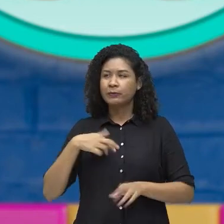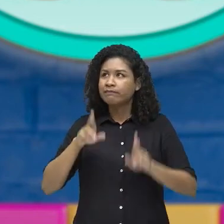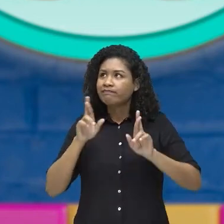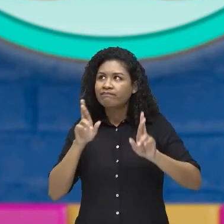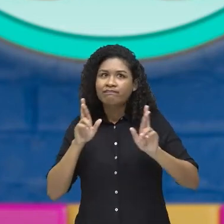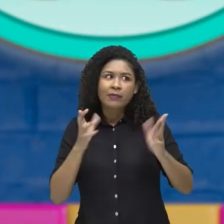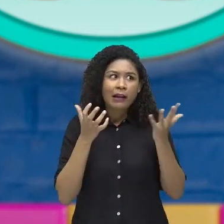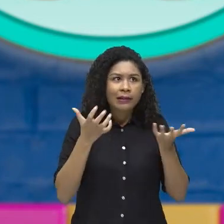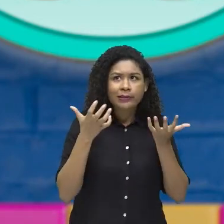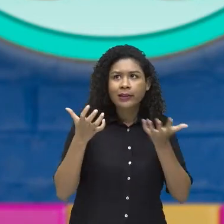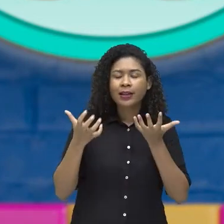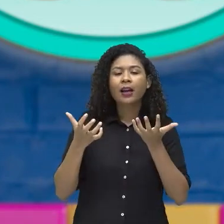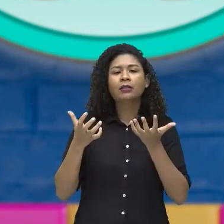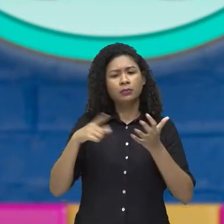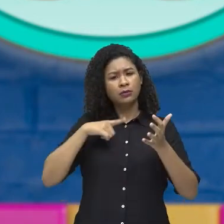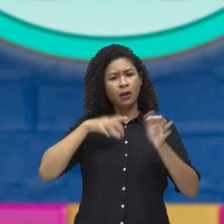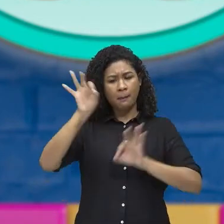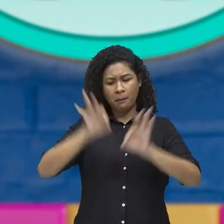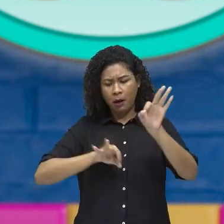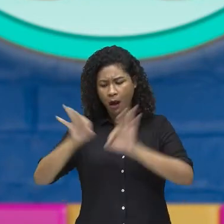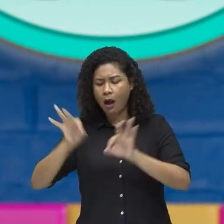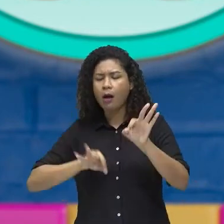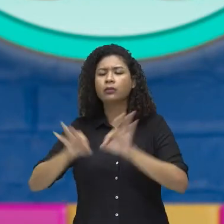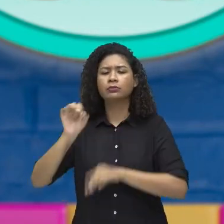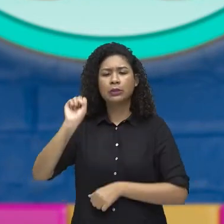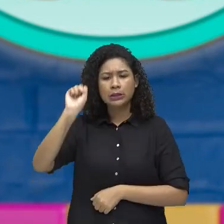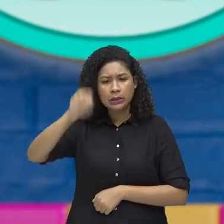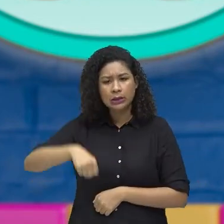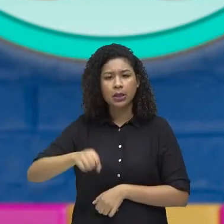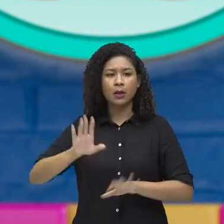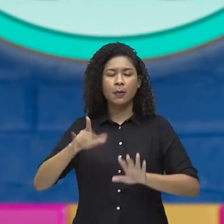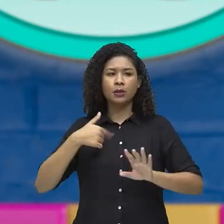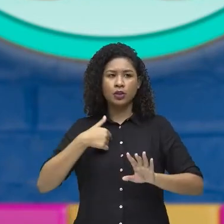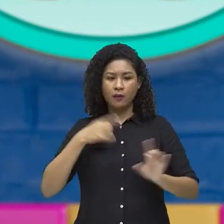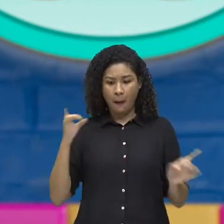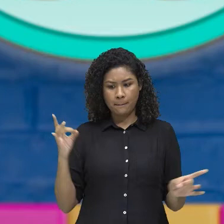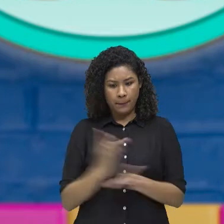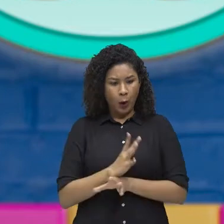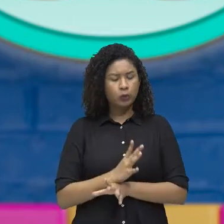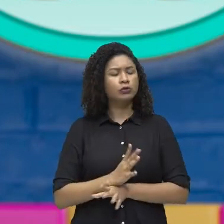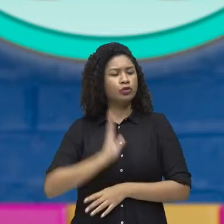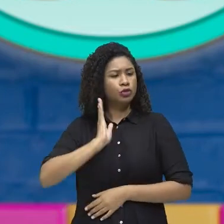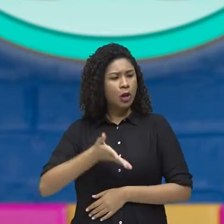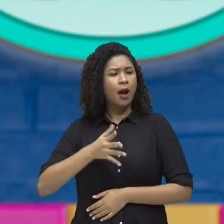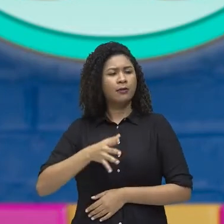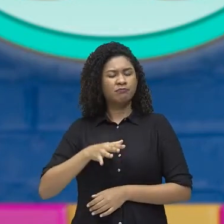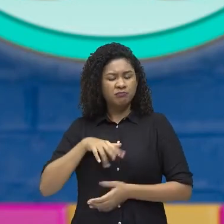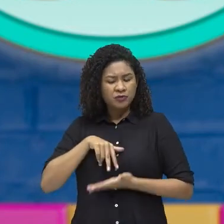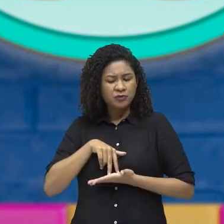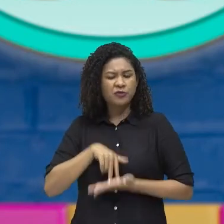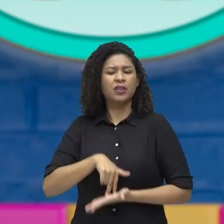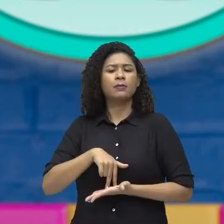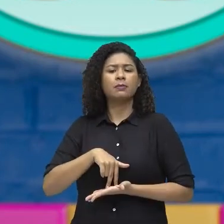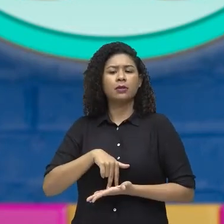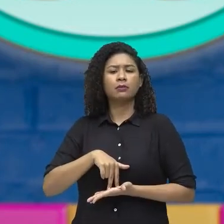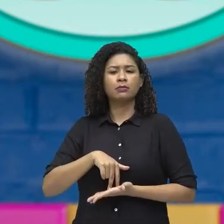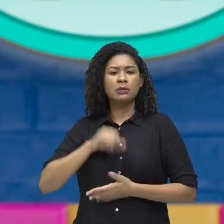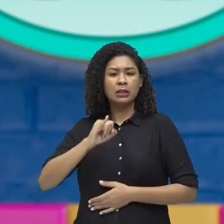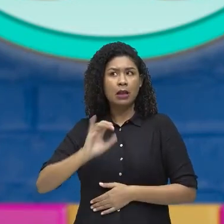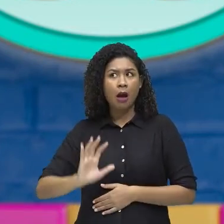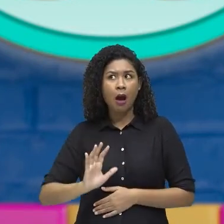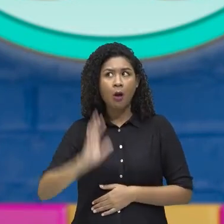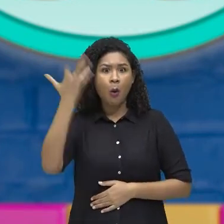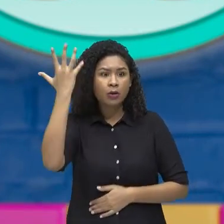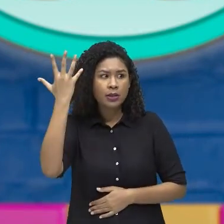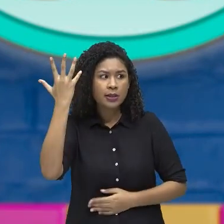meus planos, mas eu também me mantenho preparado, mantenho meu jogo de cintura firme para que algo que